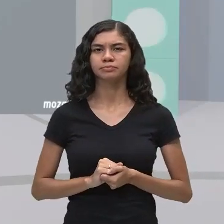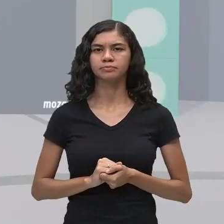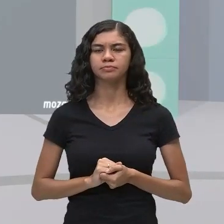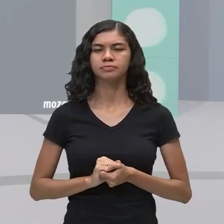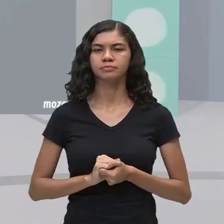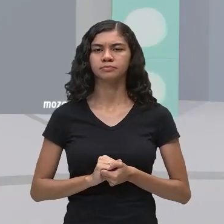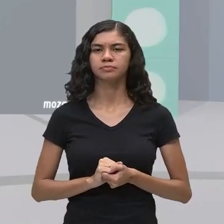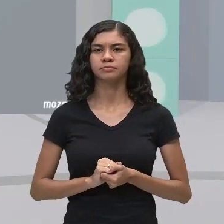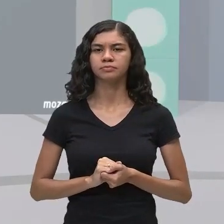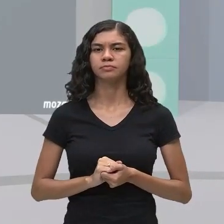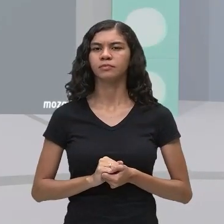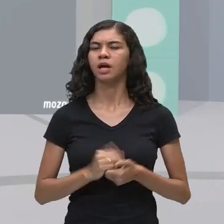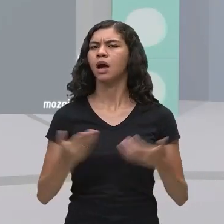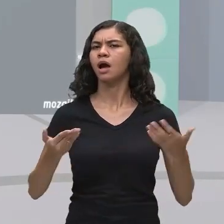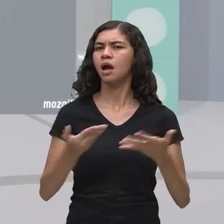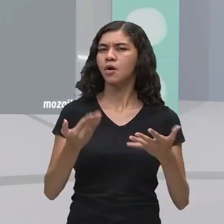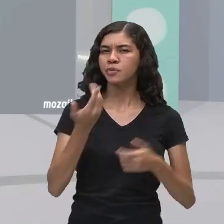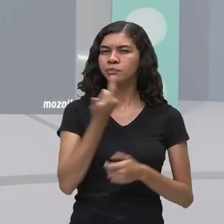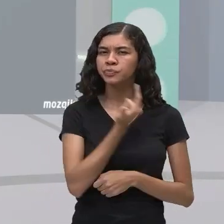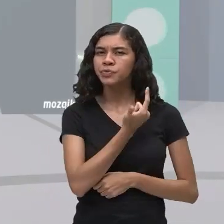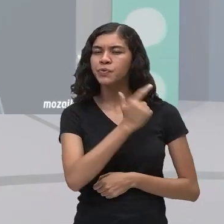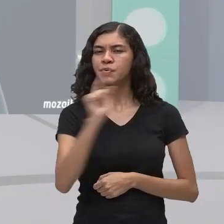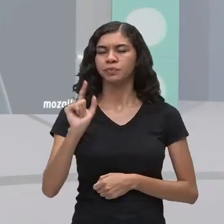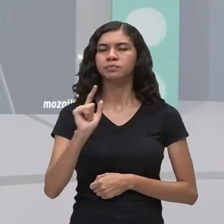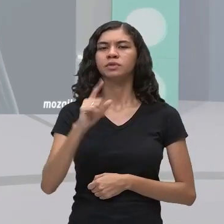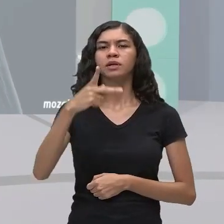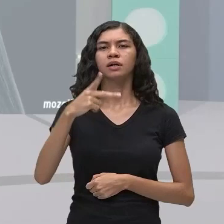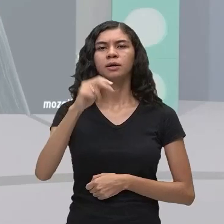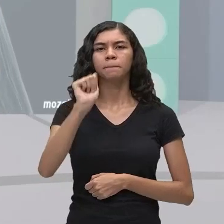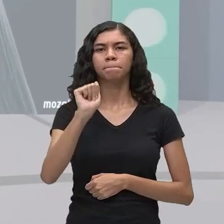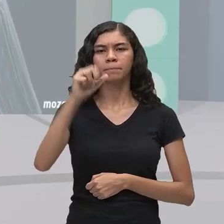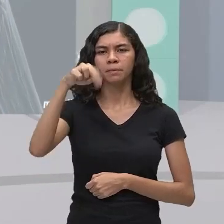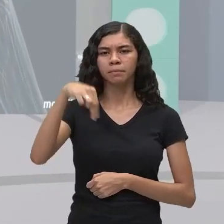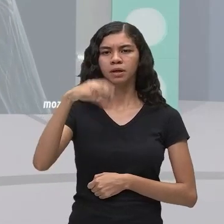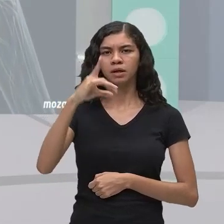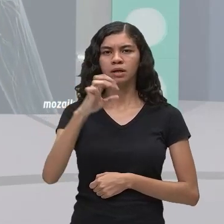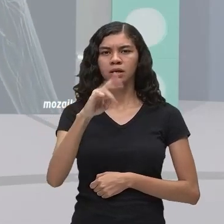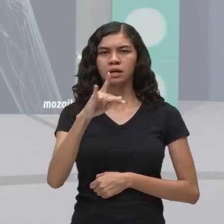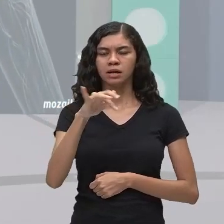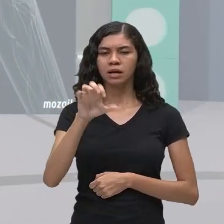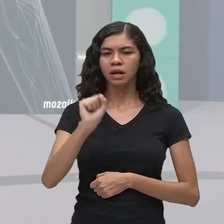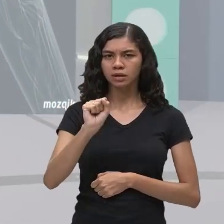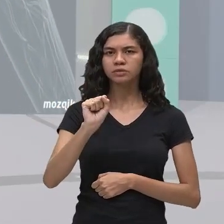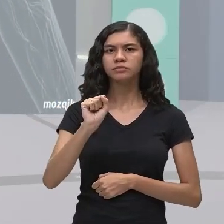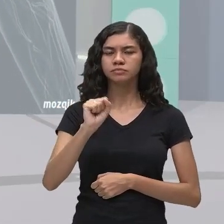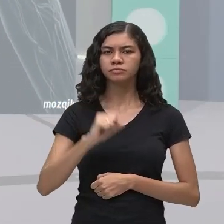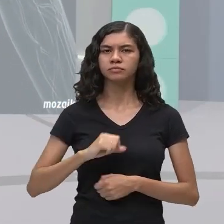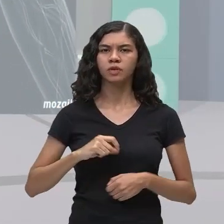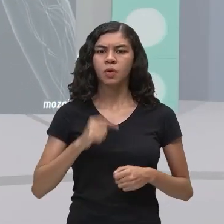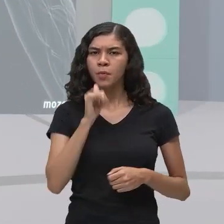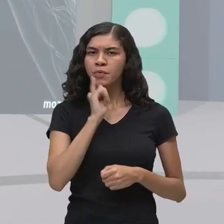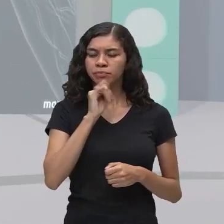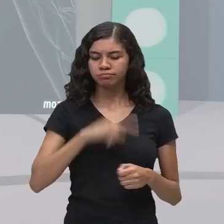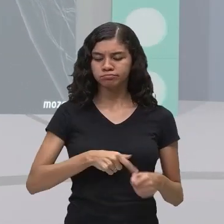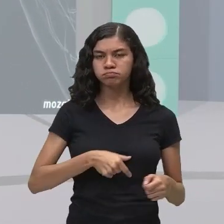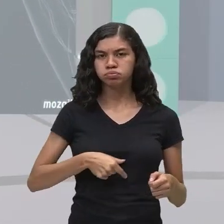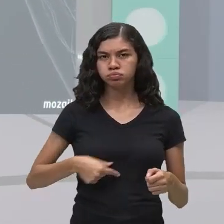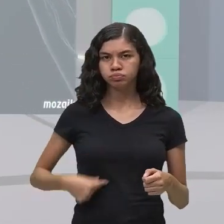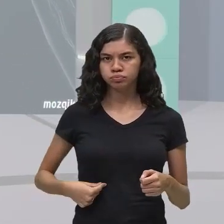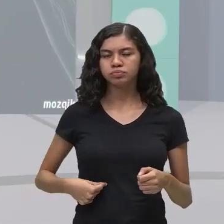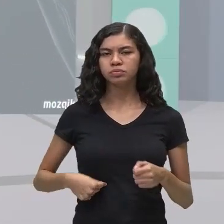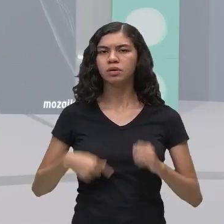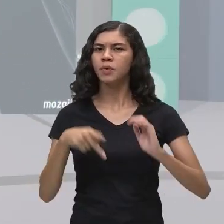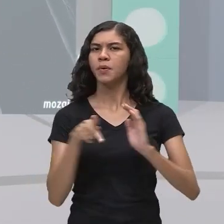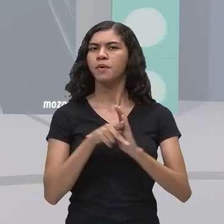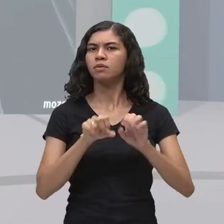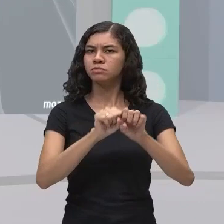do pâncreas, que é uma glândula mista, porque exerce função exócrina, produzindo suco pancreático, que atua no